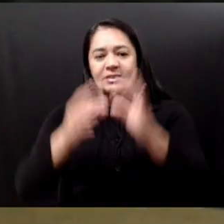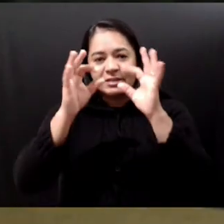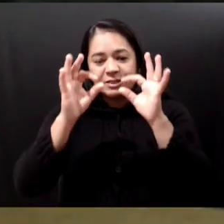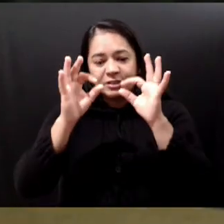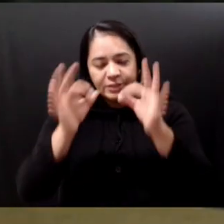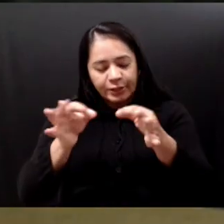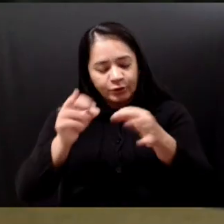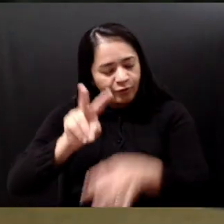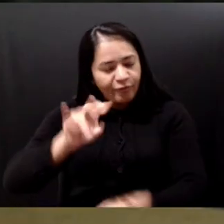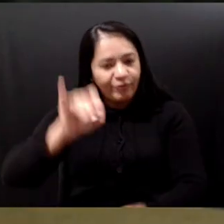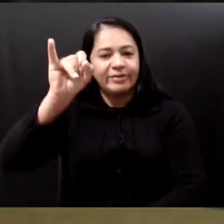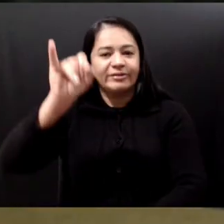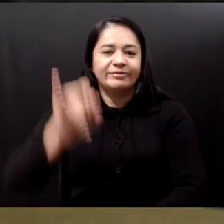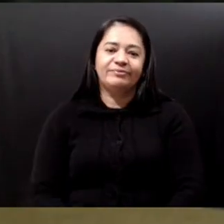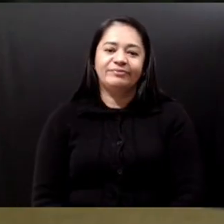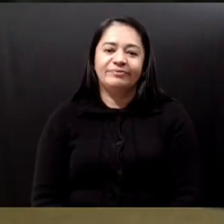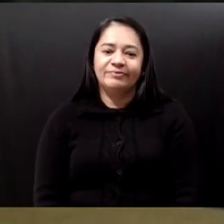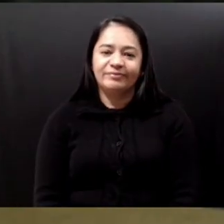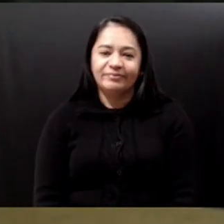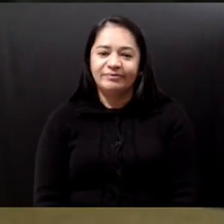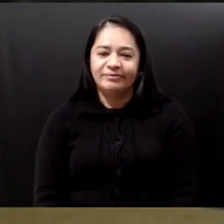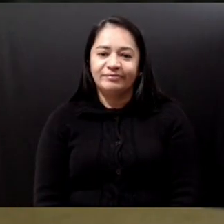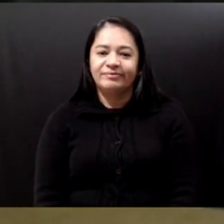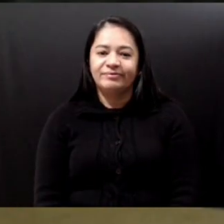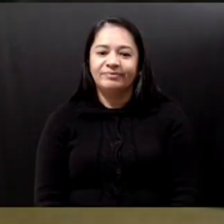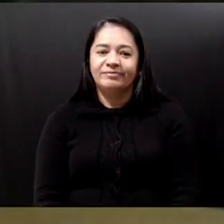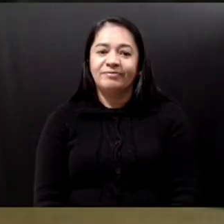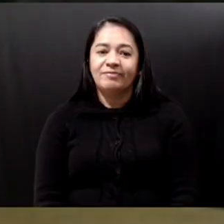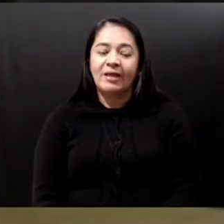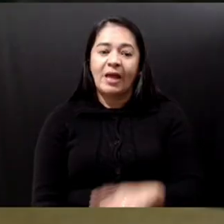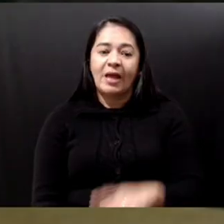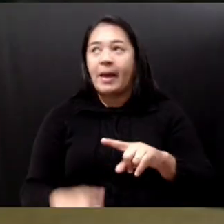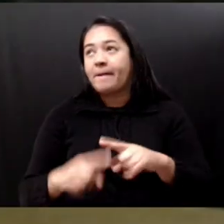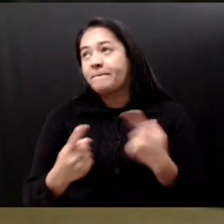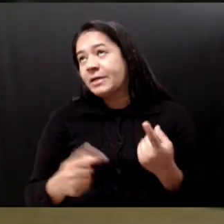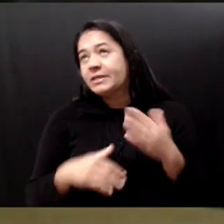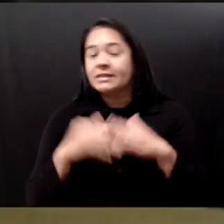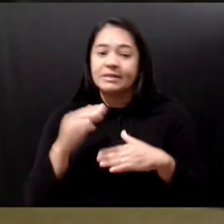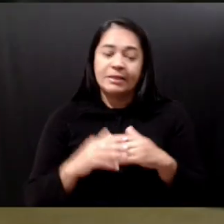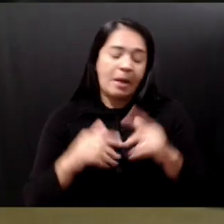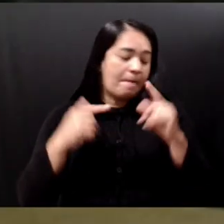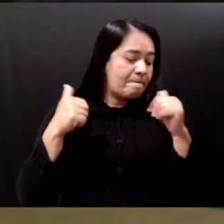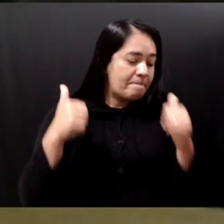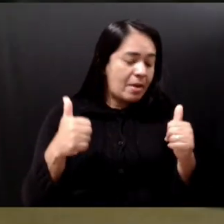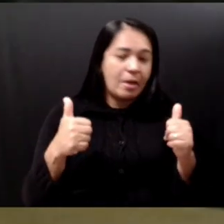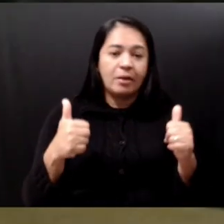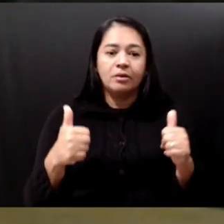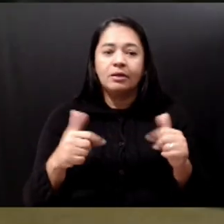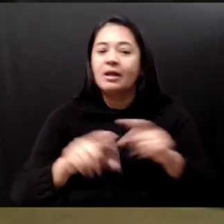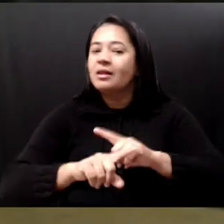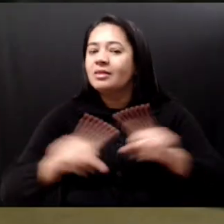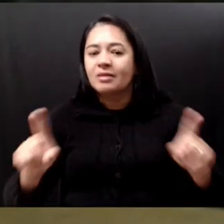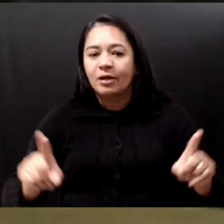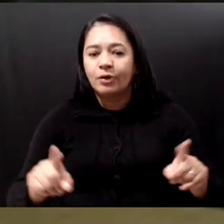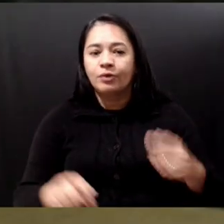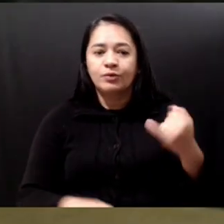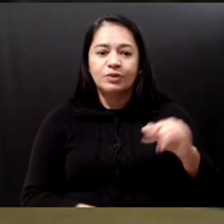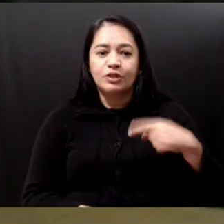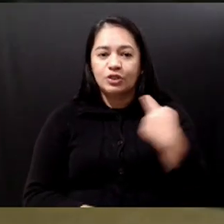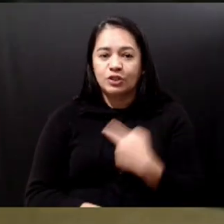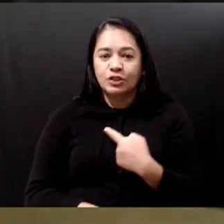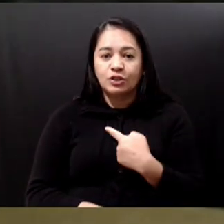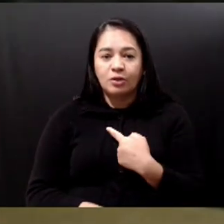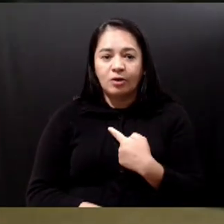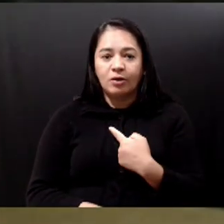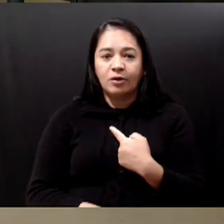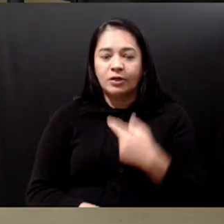gente precisa passar. Aí as pessoas, mas resiliência, positividade tóxica. Não. Se a gente não acreditar no que nós somos, quem